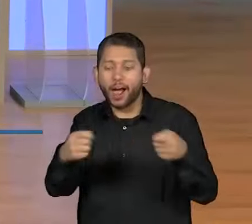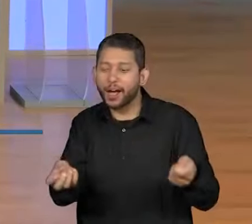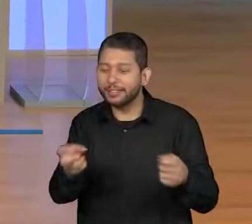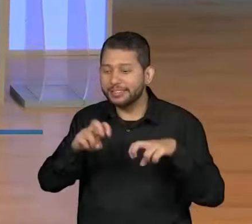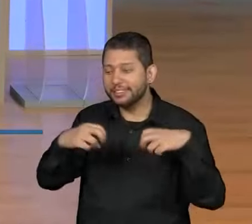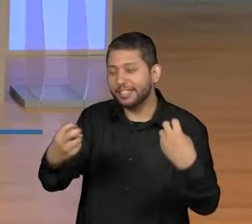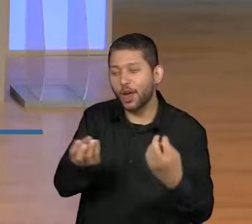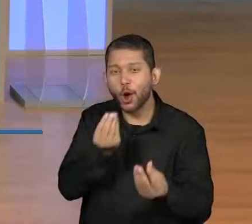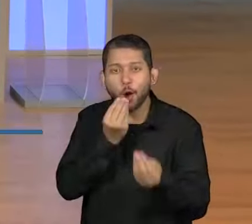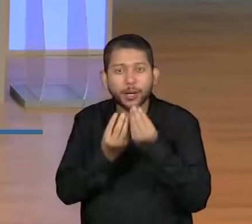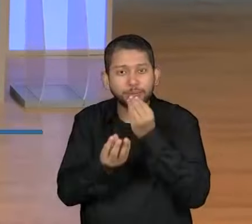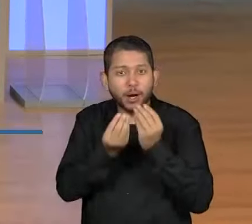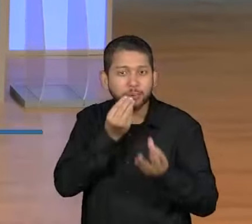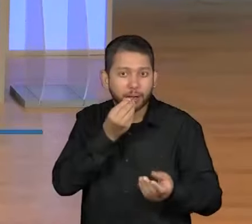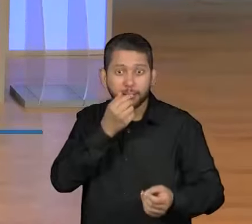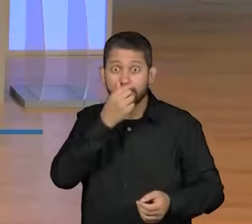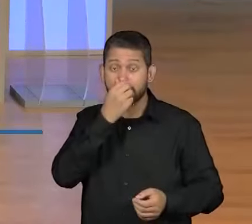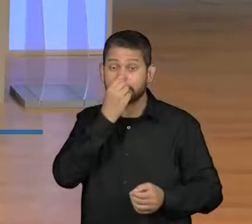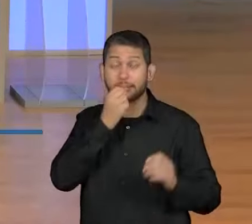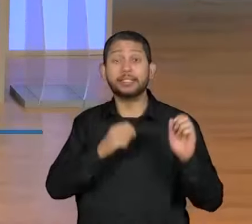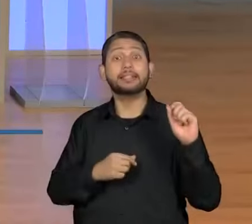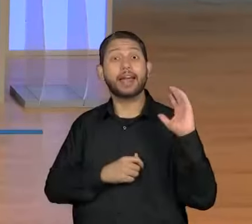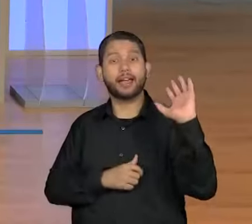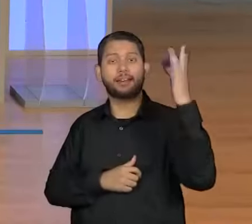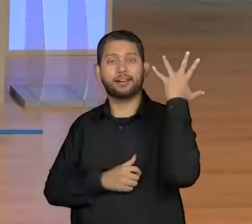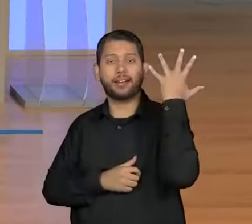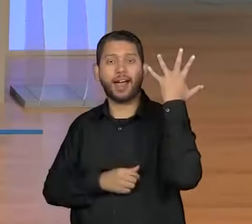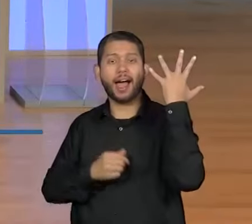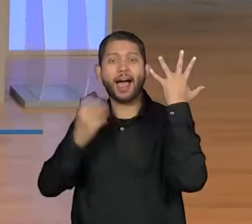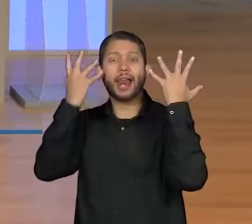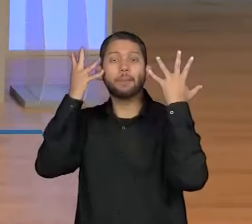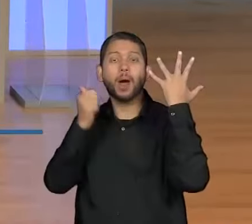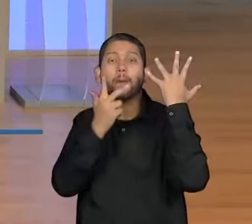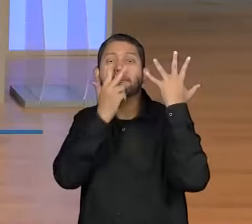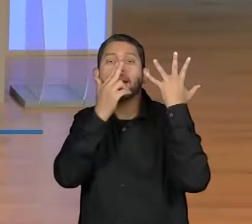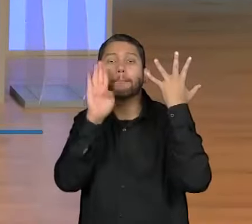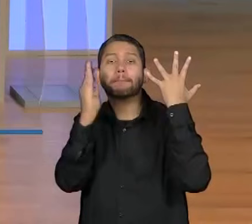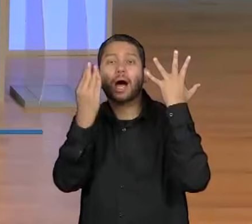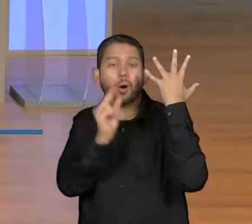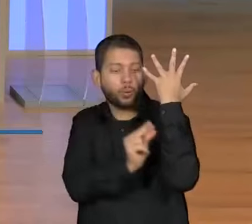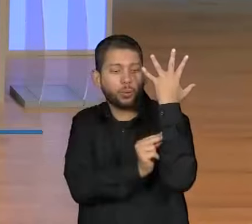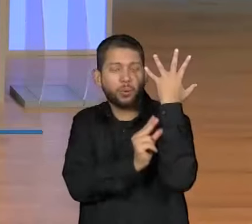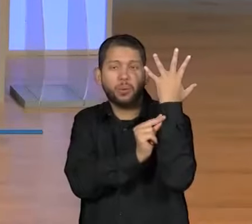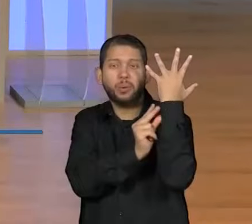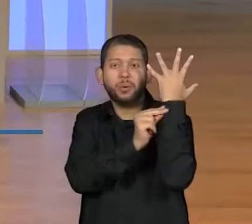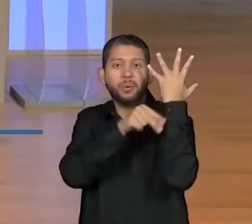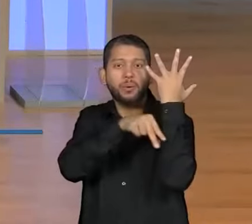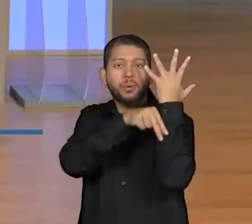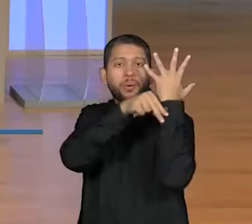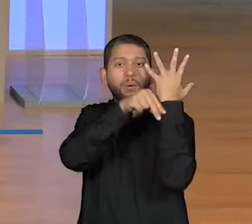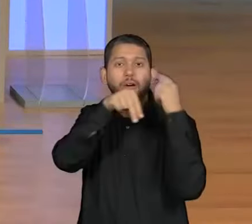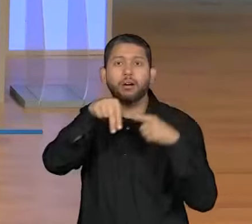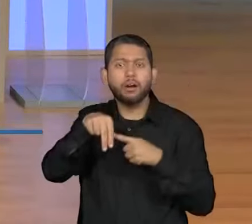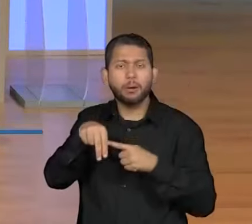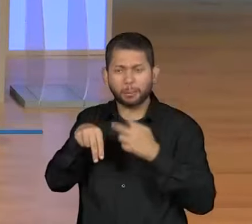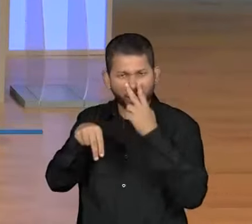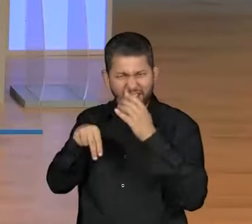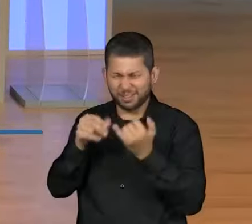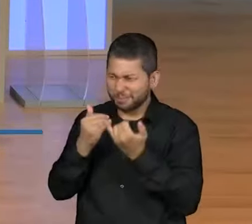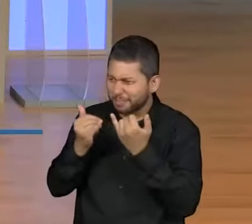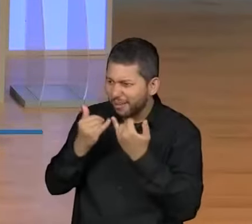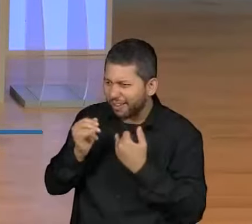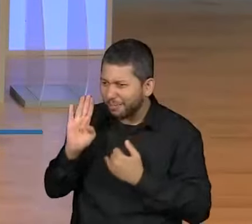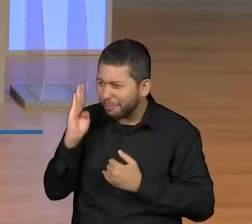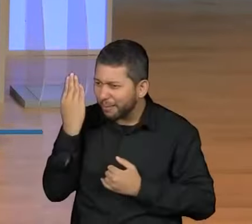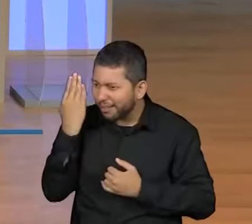sim. goiabeira assim e tem alguns bichos-paus ali naquela goiabeira. Tem também tartaruga no laguinho. É um lugar bem